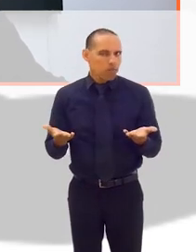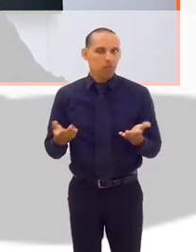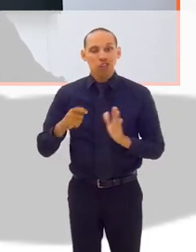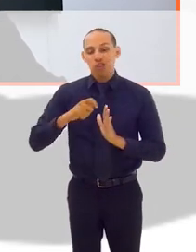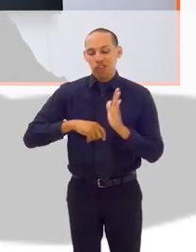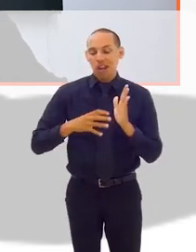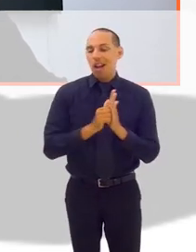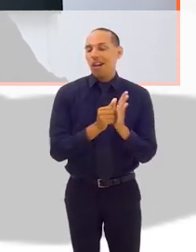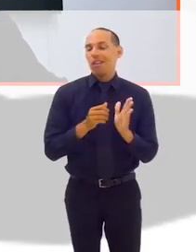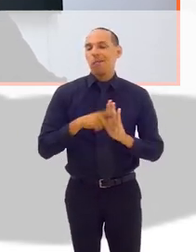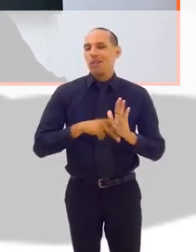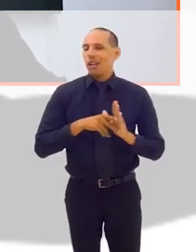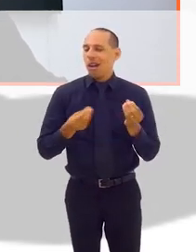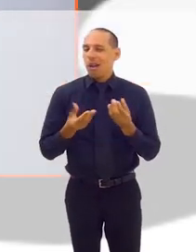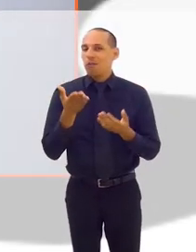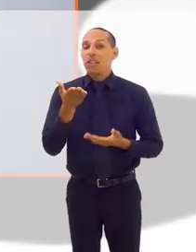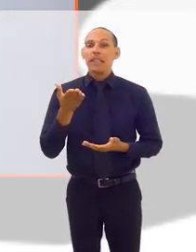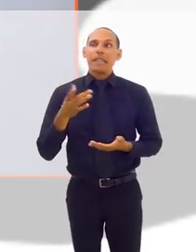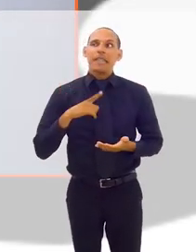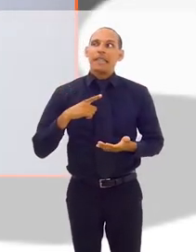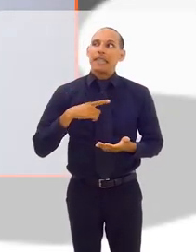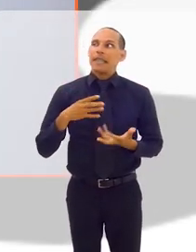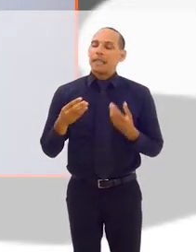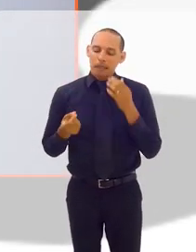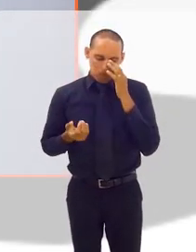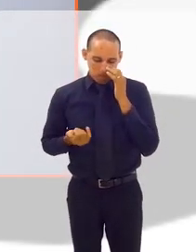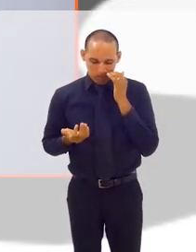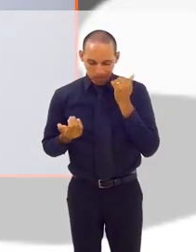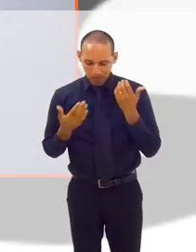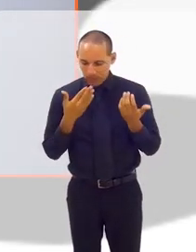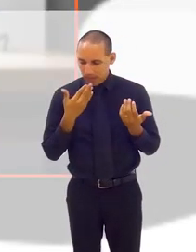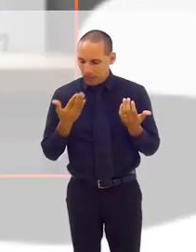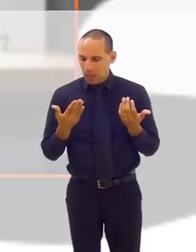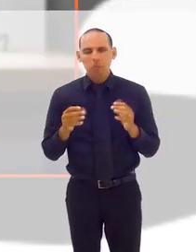Como é que a pessoa faz para se inscrever nesse projeto? Você tem algum tipo de